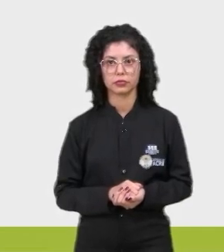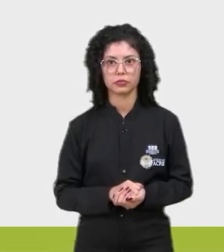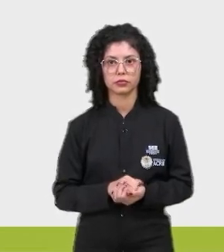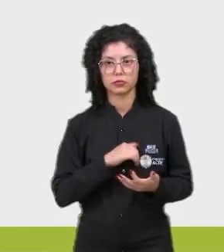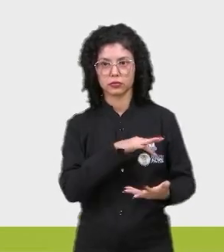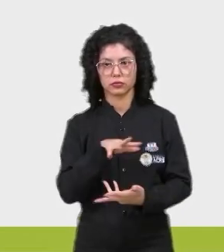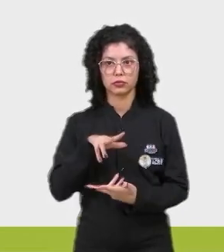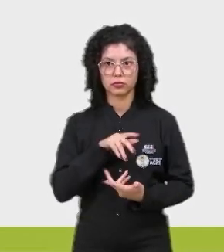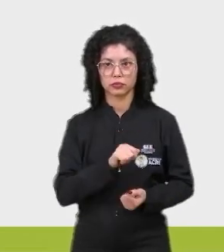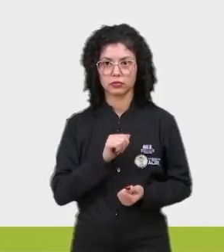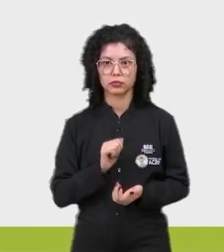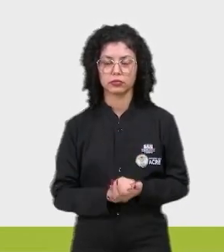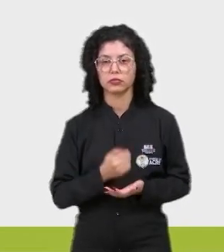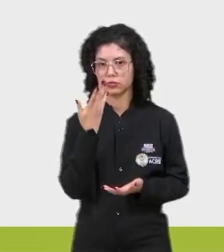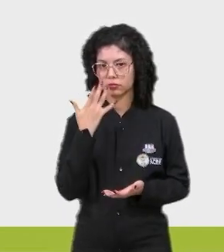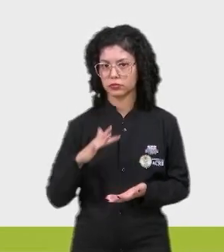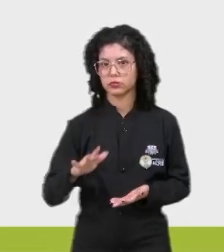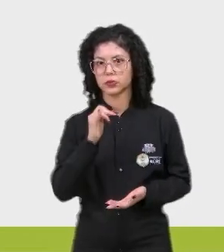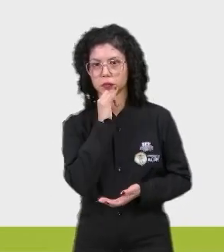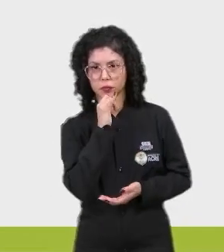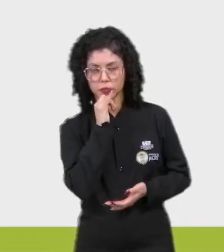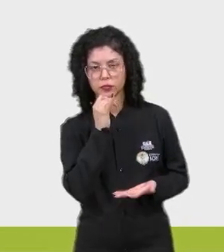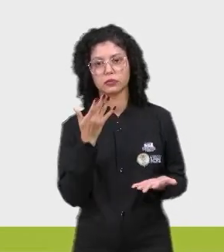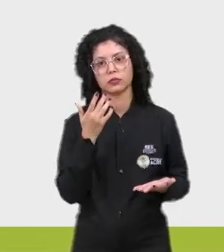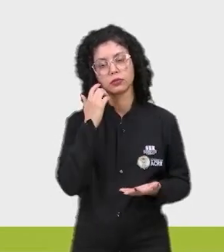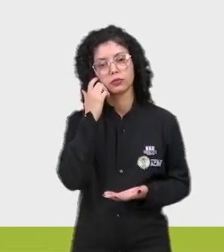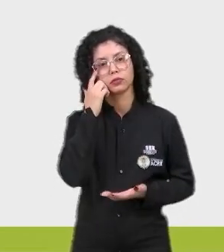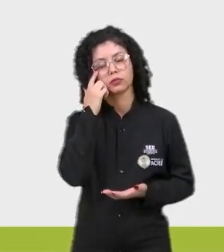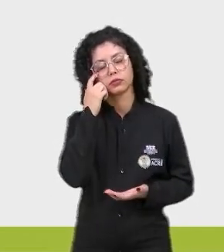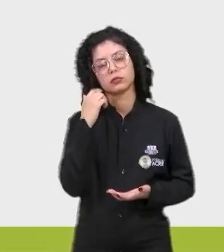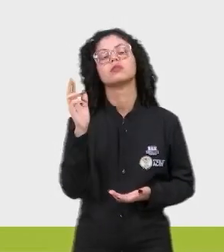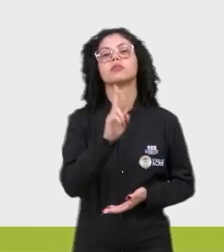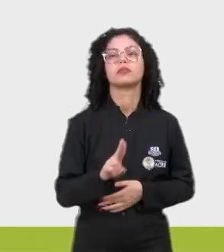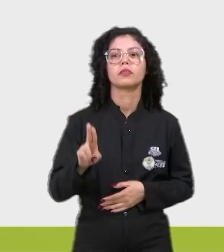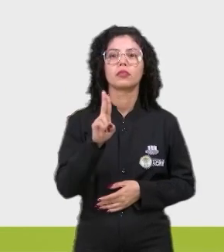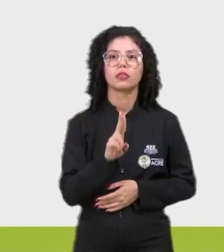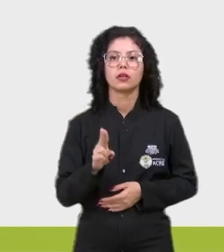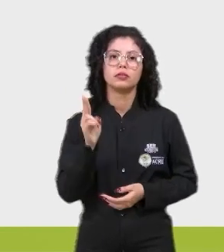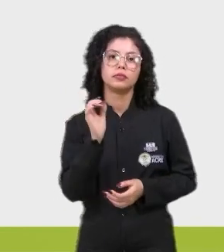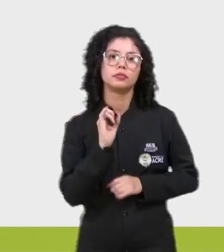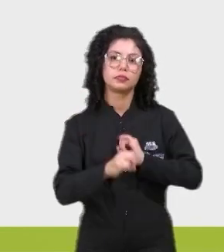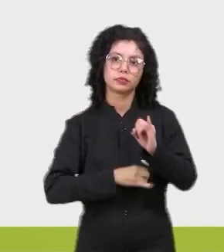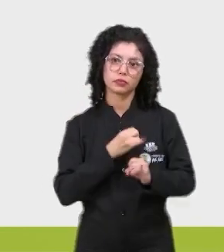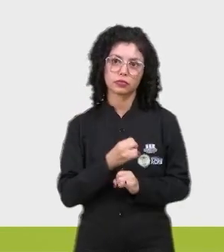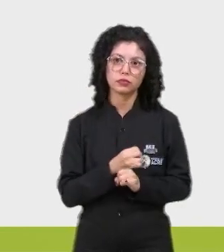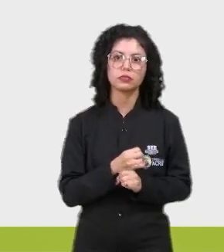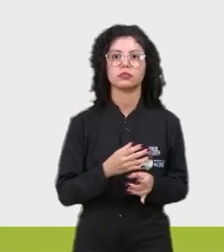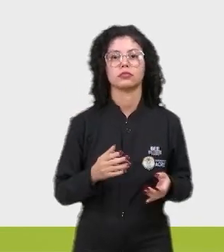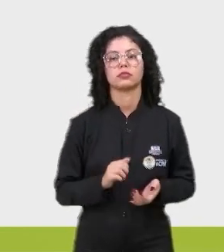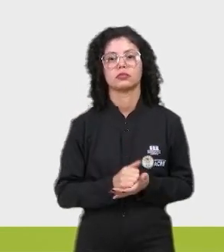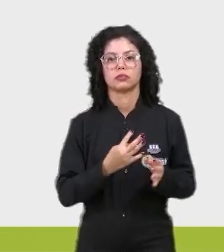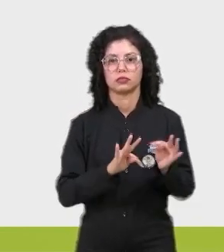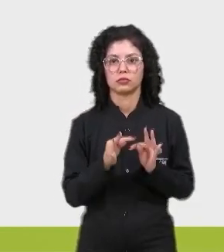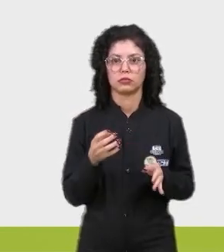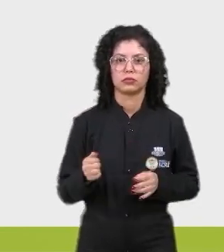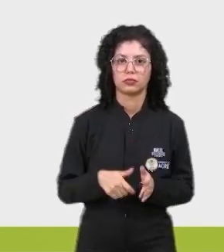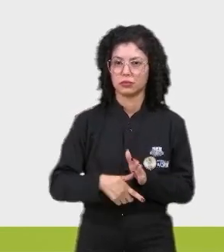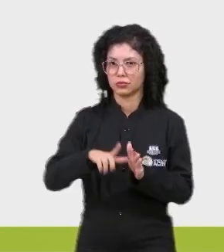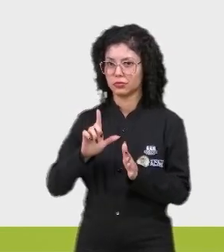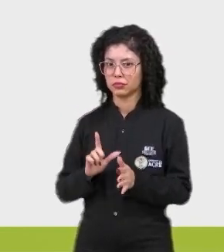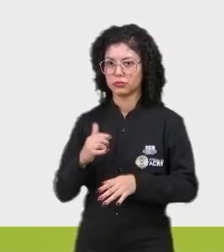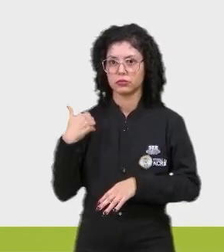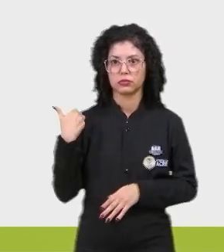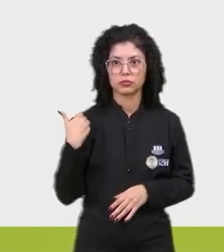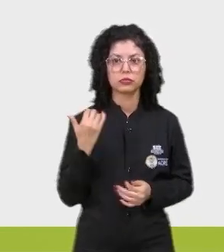no mundo infantil, por exemplo, né? As crianças utilizando a tecnologia desde muito cedo. Então,